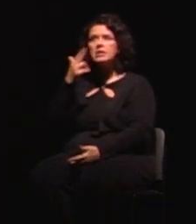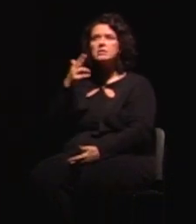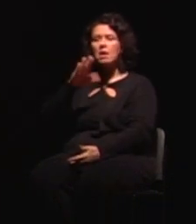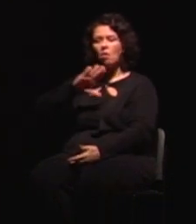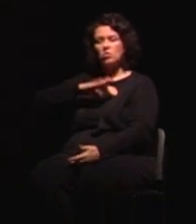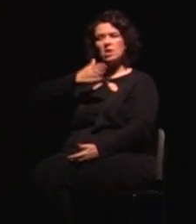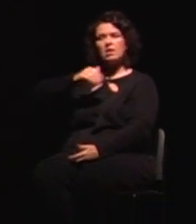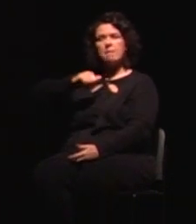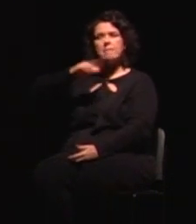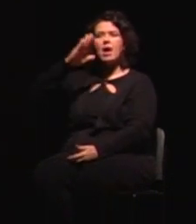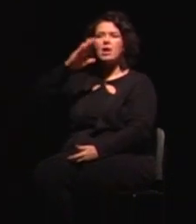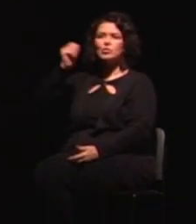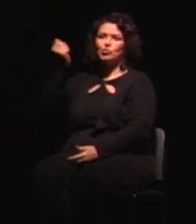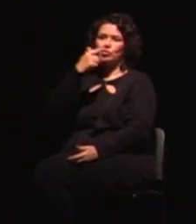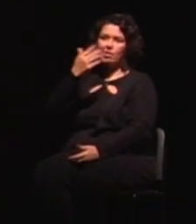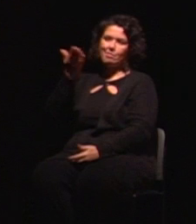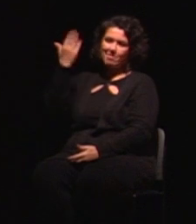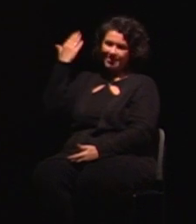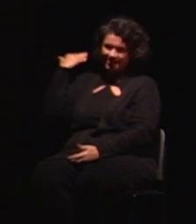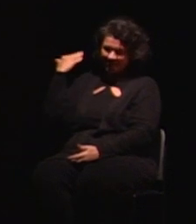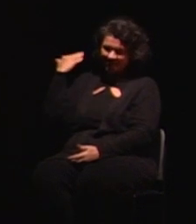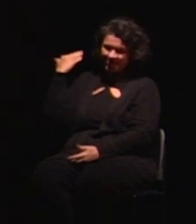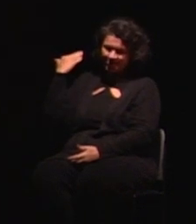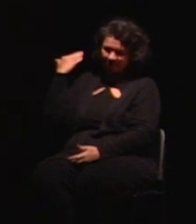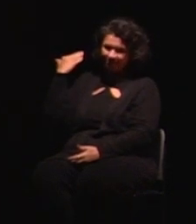ousadas, eu diria. Eu acho que...